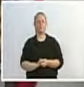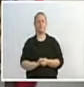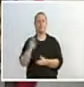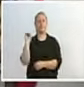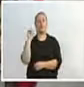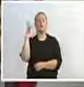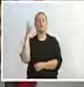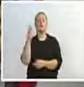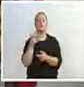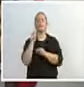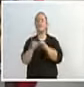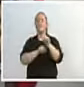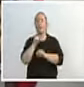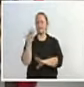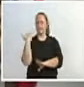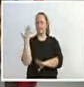programas chamados de...